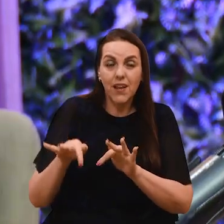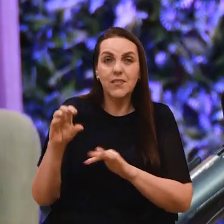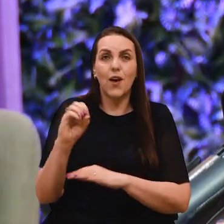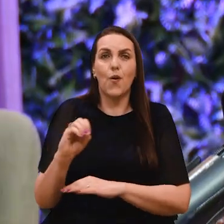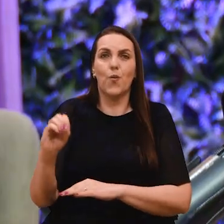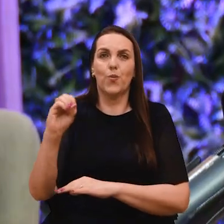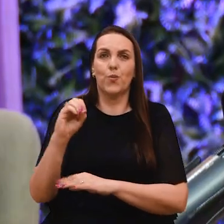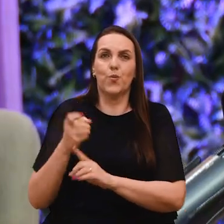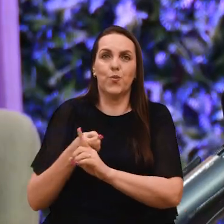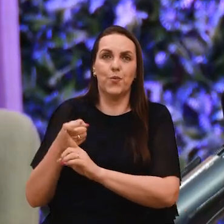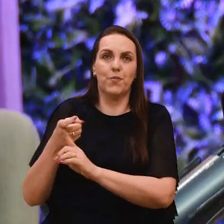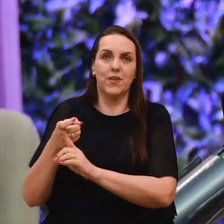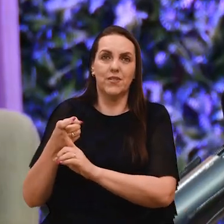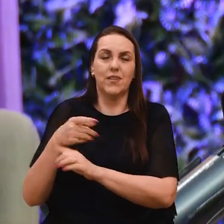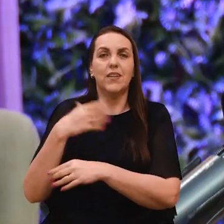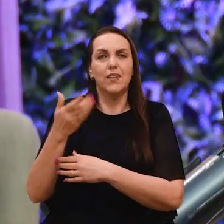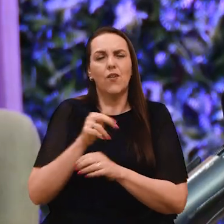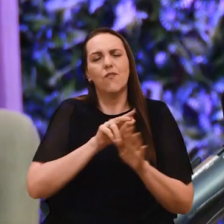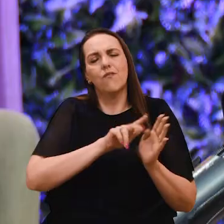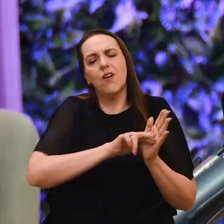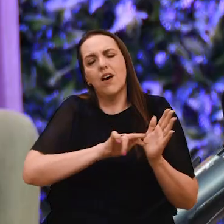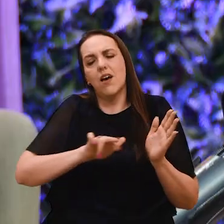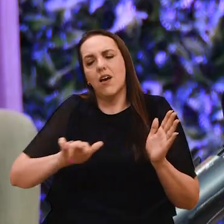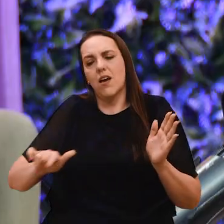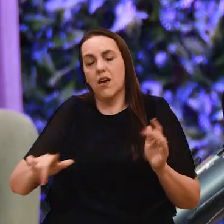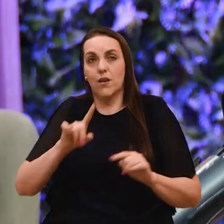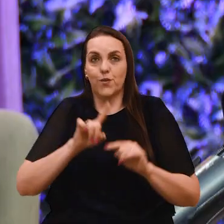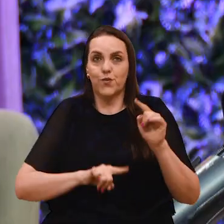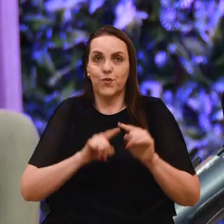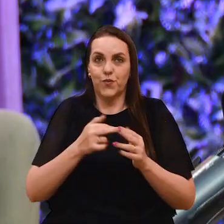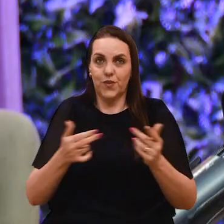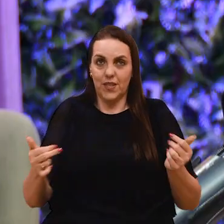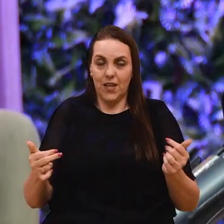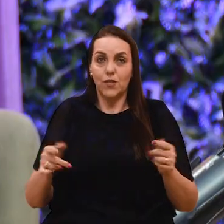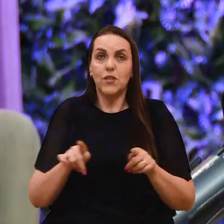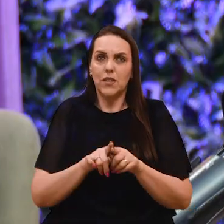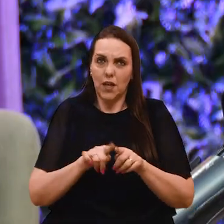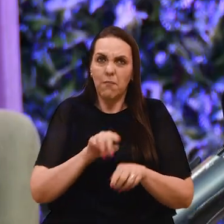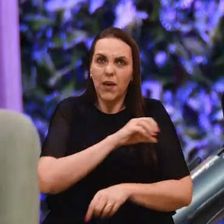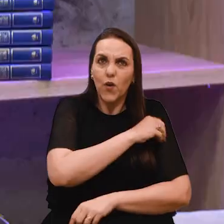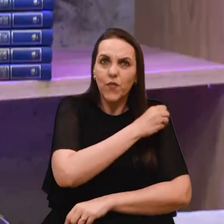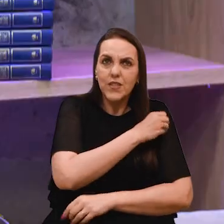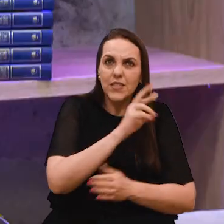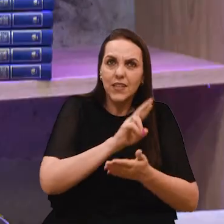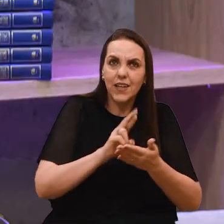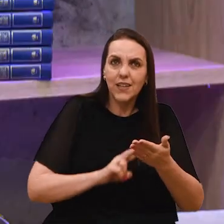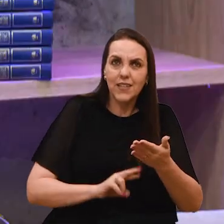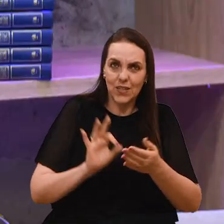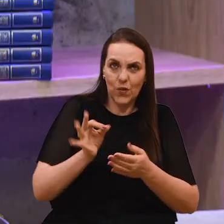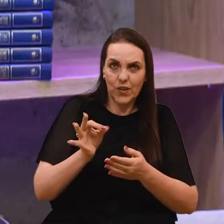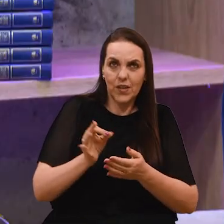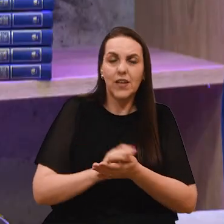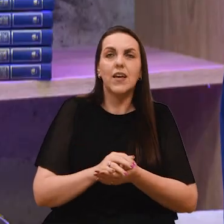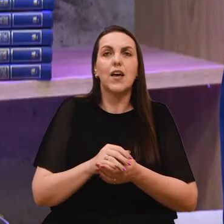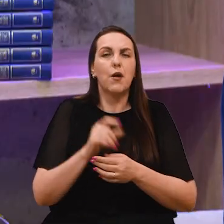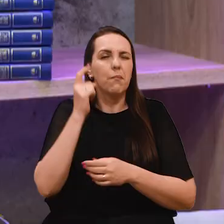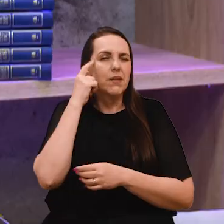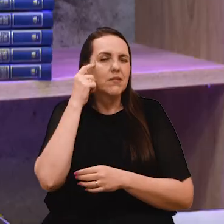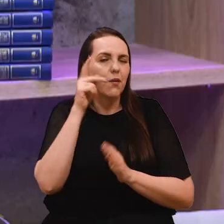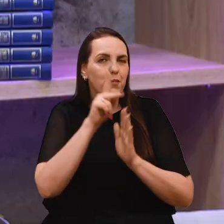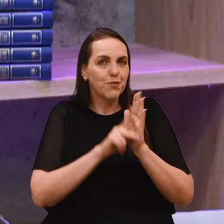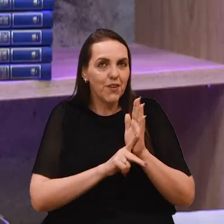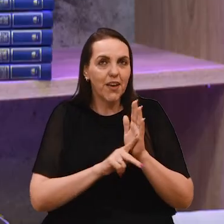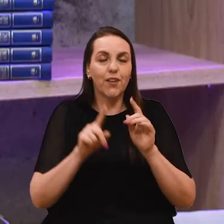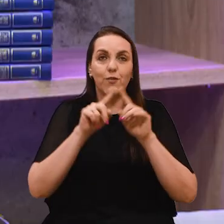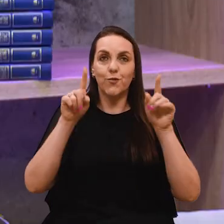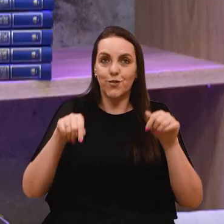outubro. E tem várias atividades durante o ano, né? Inclusive Então- oficina de redação para se pensar um projeto. Tem servidor da casa